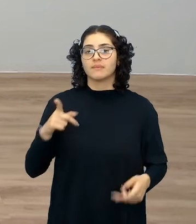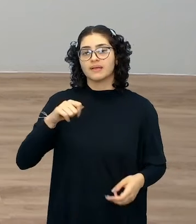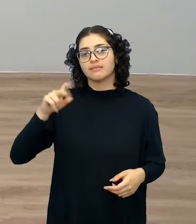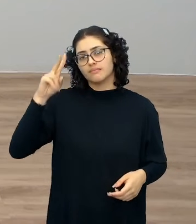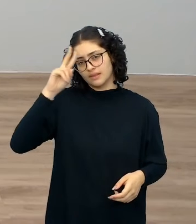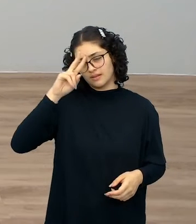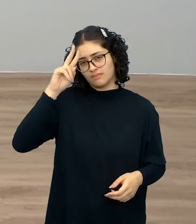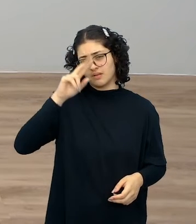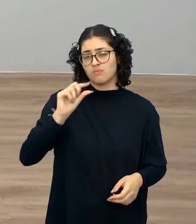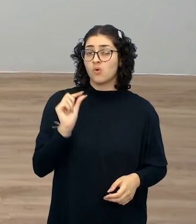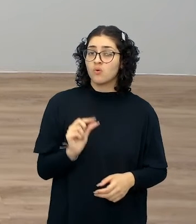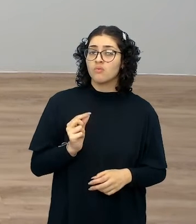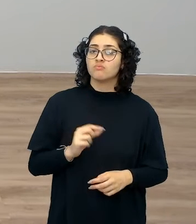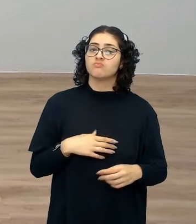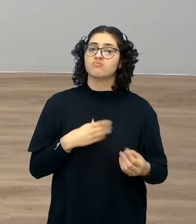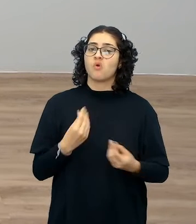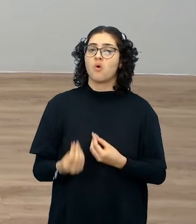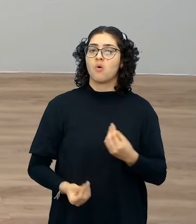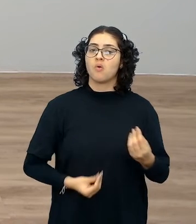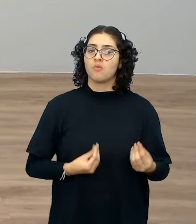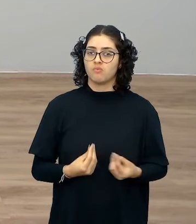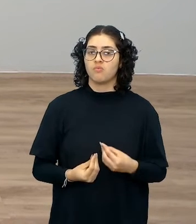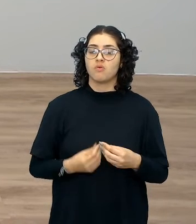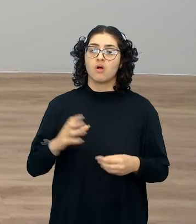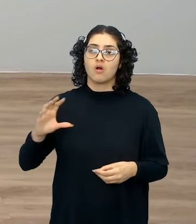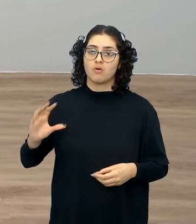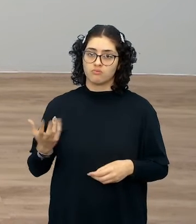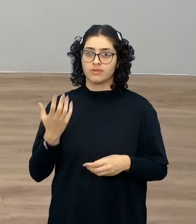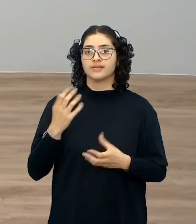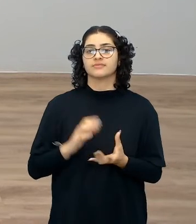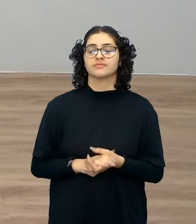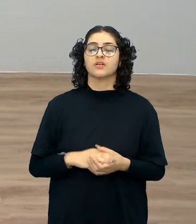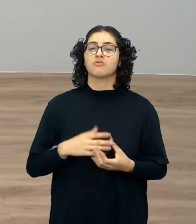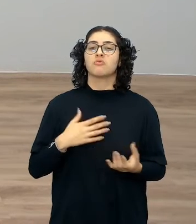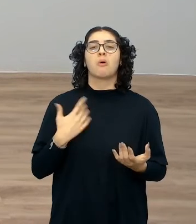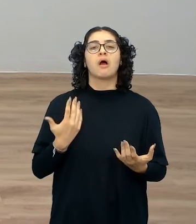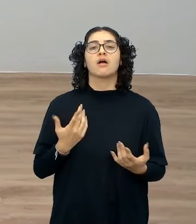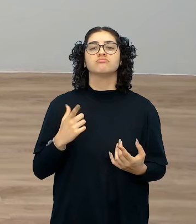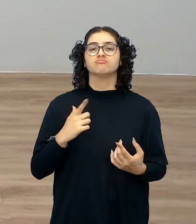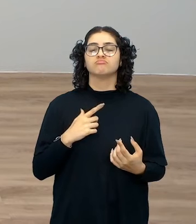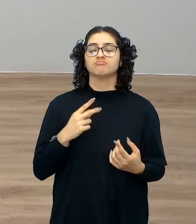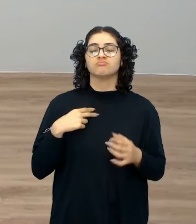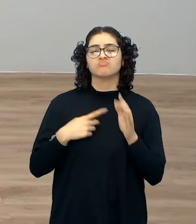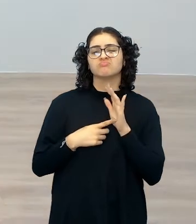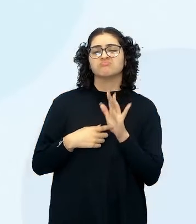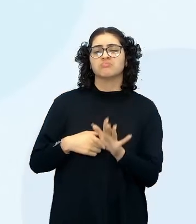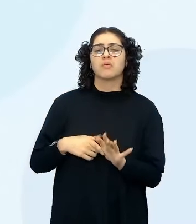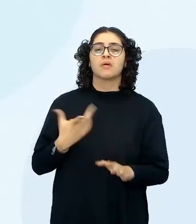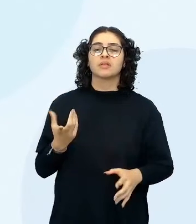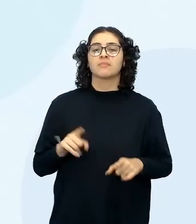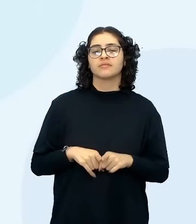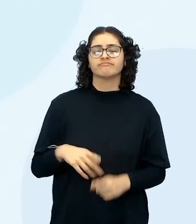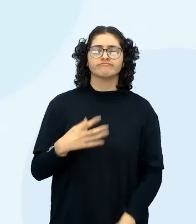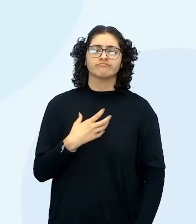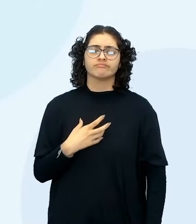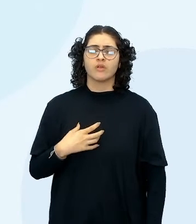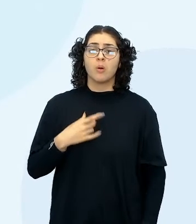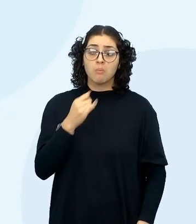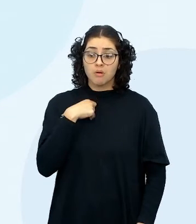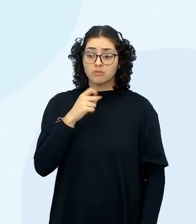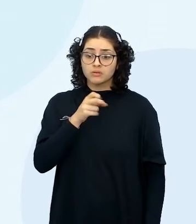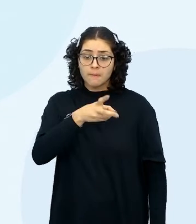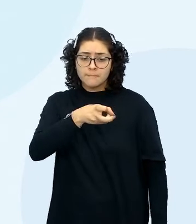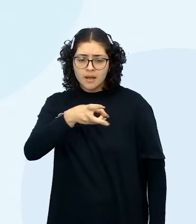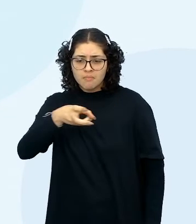relembrar então um pouquinho como que isso acontece. Quais são os sinais, né, e quais são os sintomas? Como eu consigo